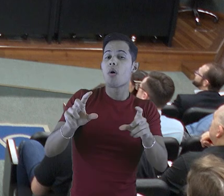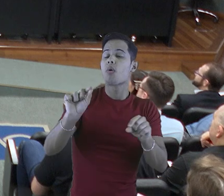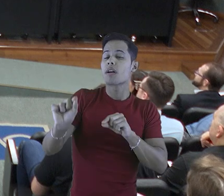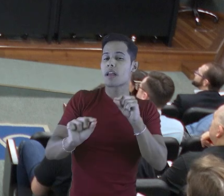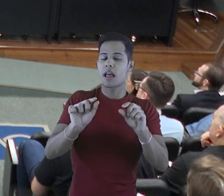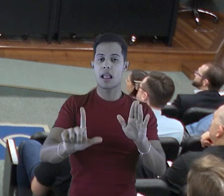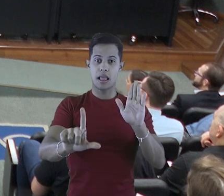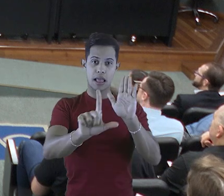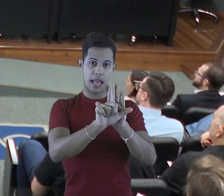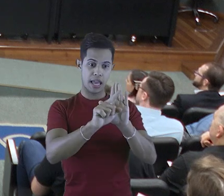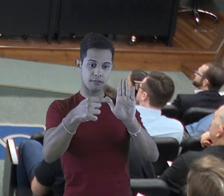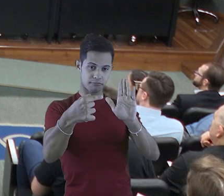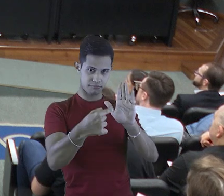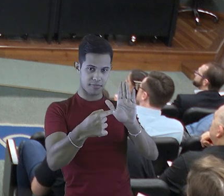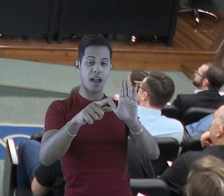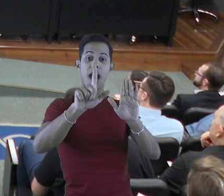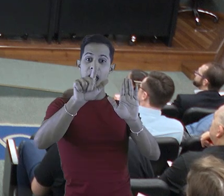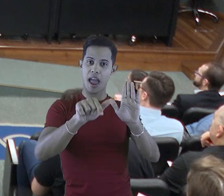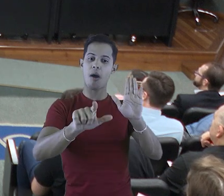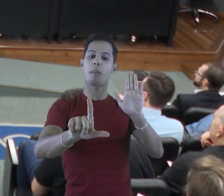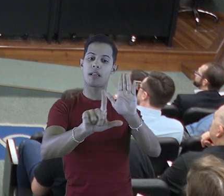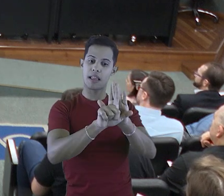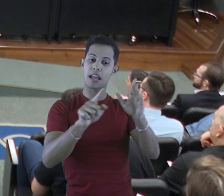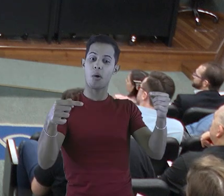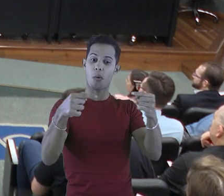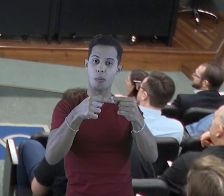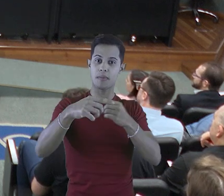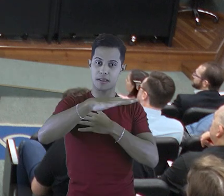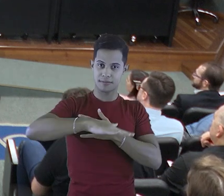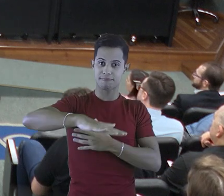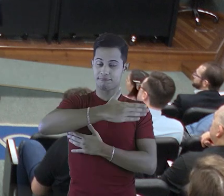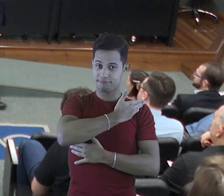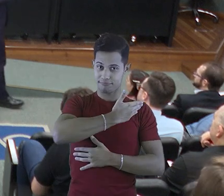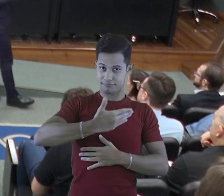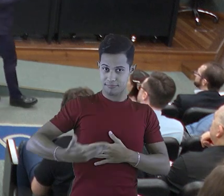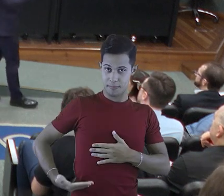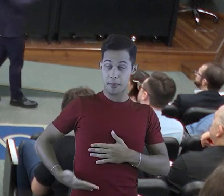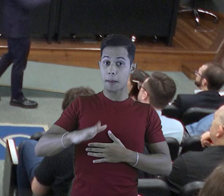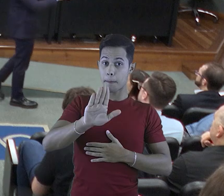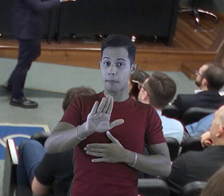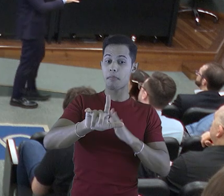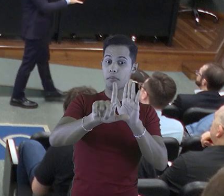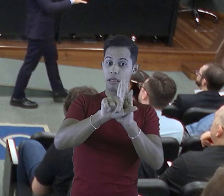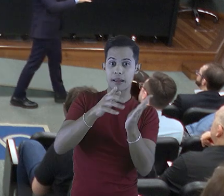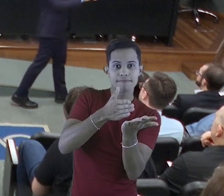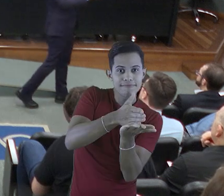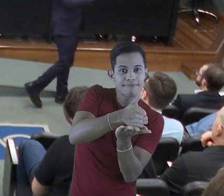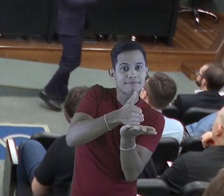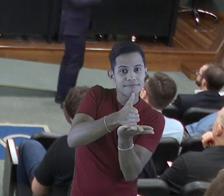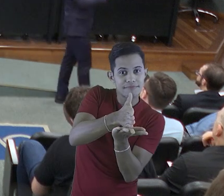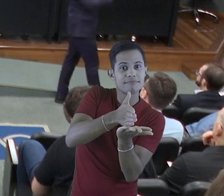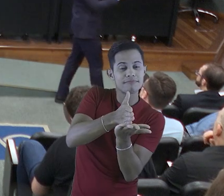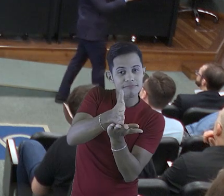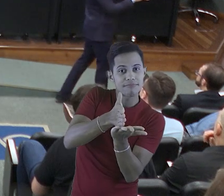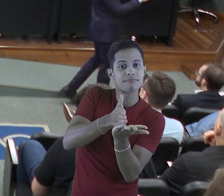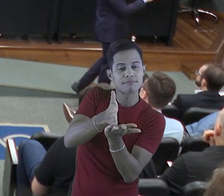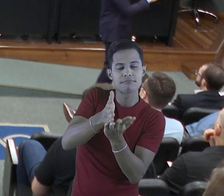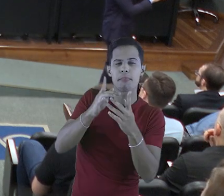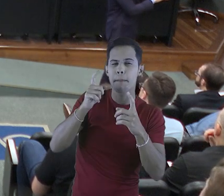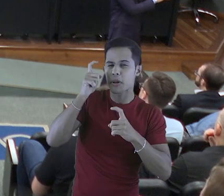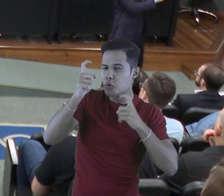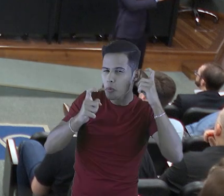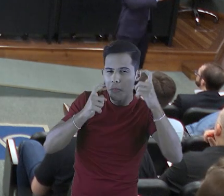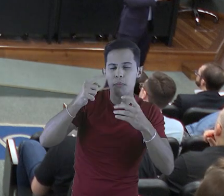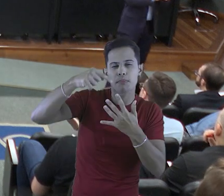essa legislação, muito embora seja uma legislação aplicada ao setor público, ela não se preocupou muito com o setor público. Ela se preocupou